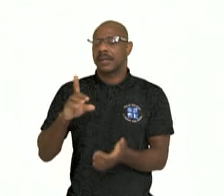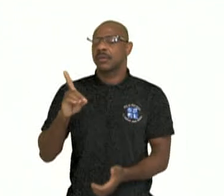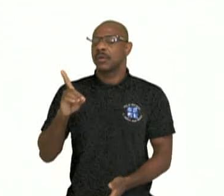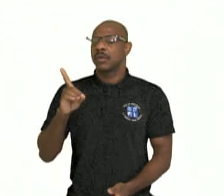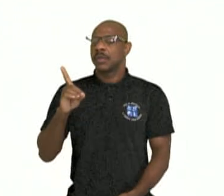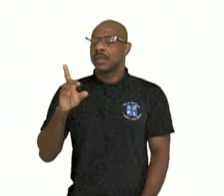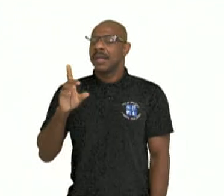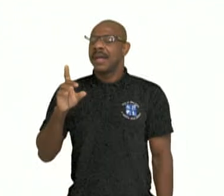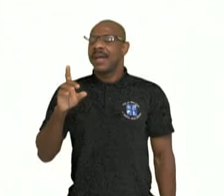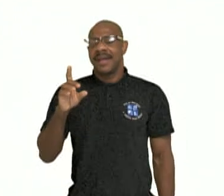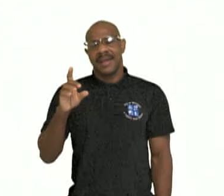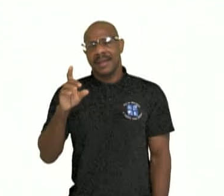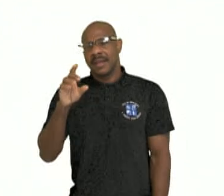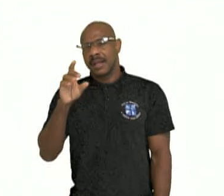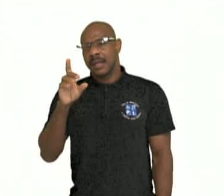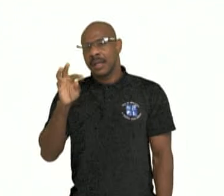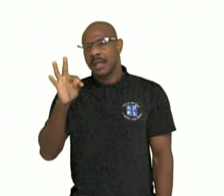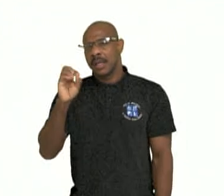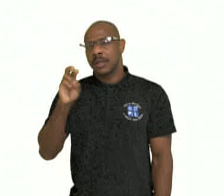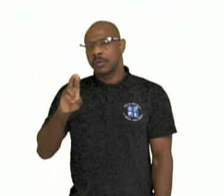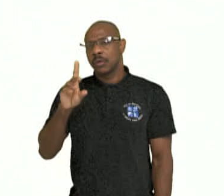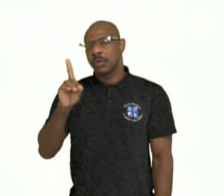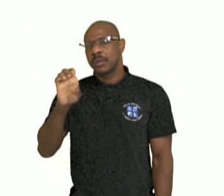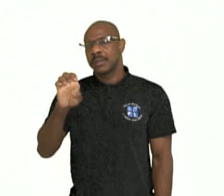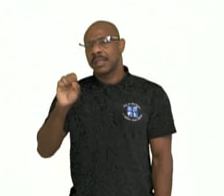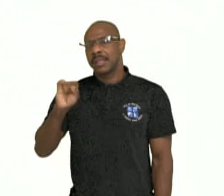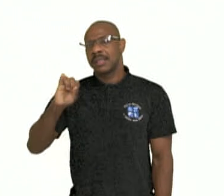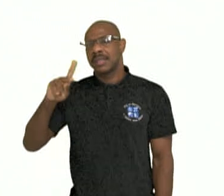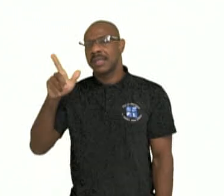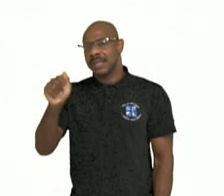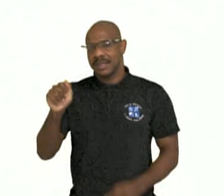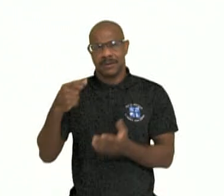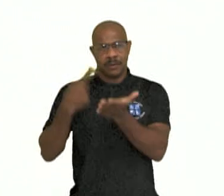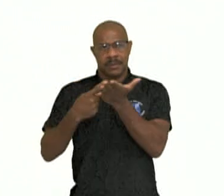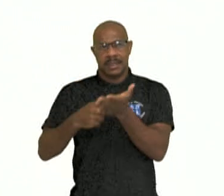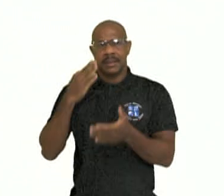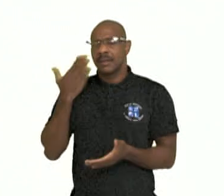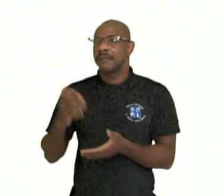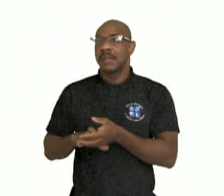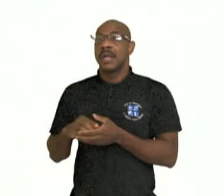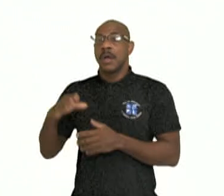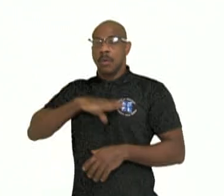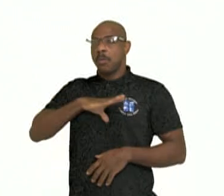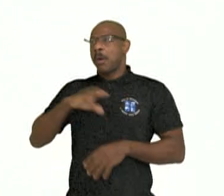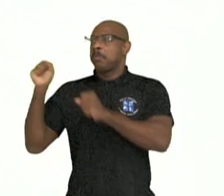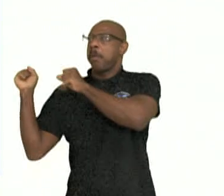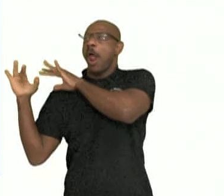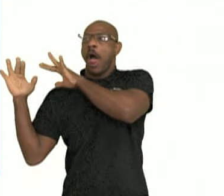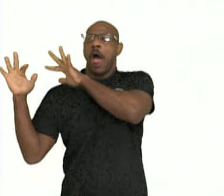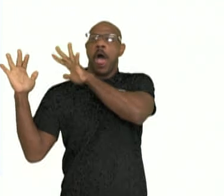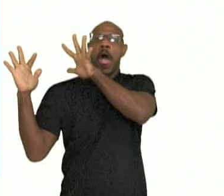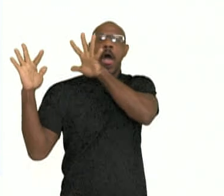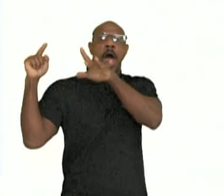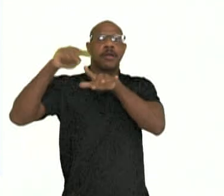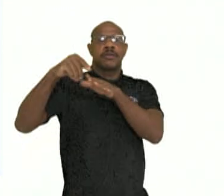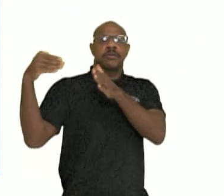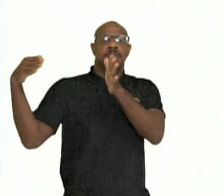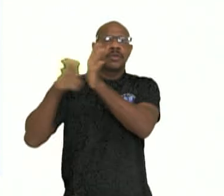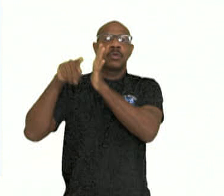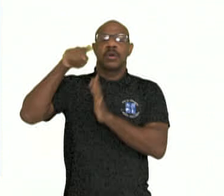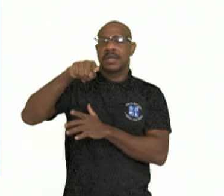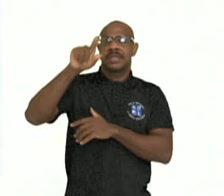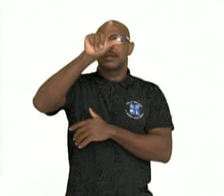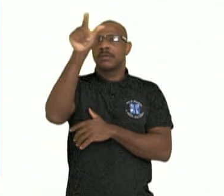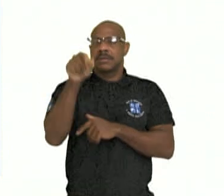Eles fizeram esse acordo antes de chegar aqui. E aí, chegando aqui, ocuparam essas porções, principalmente o